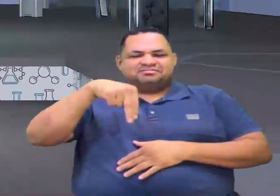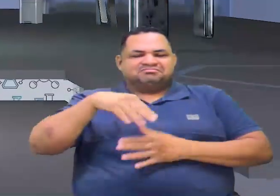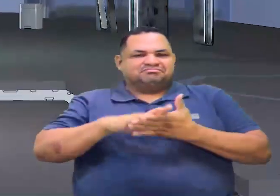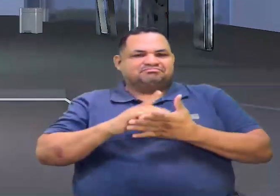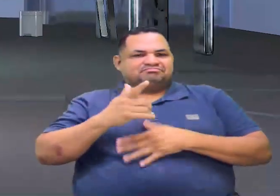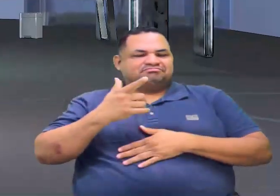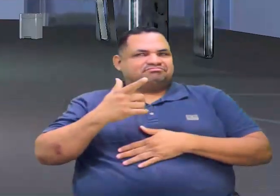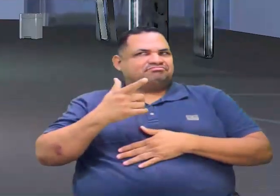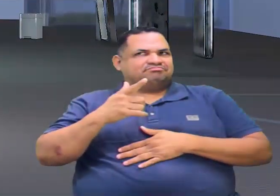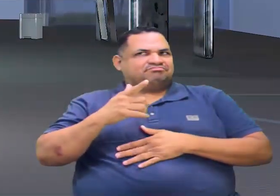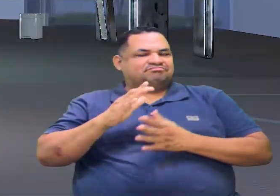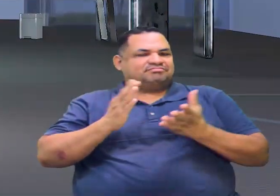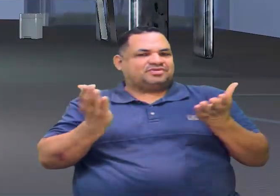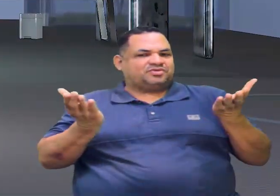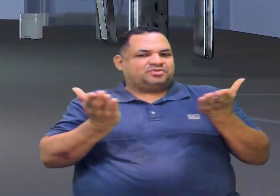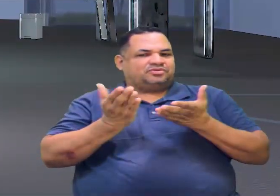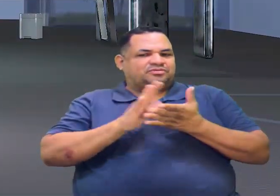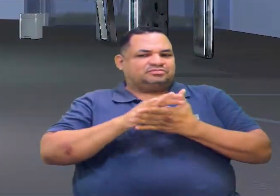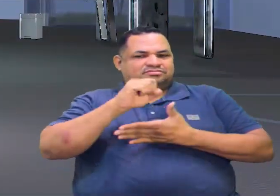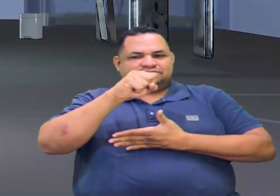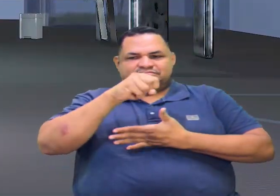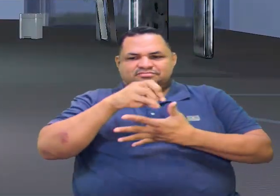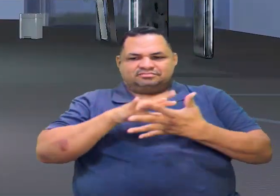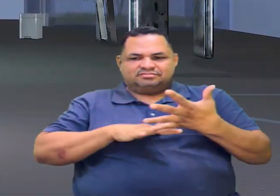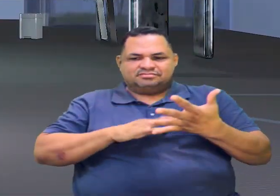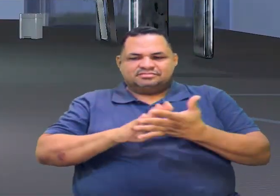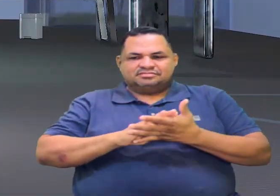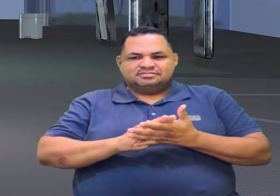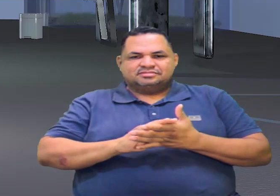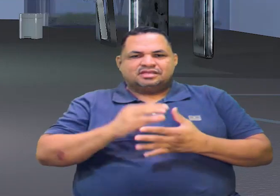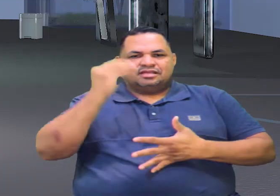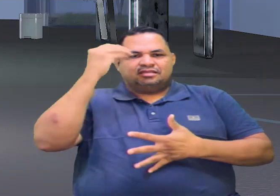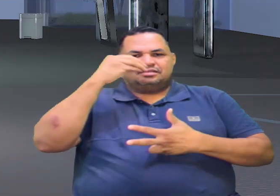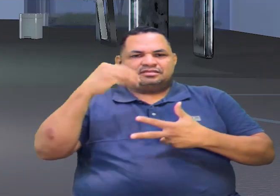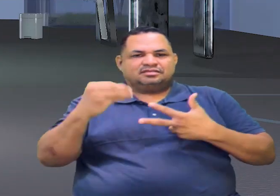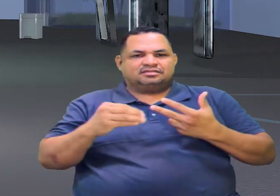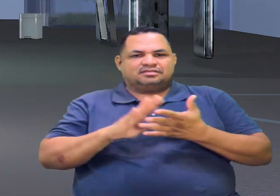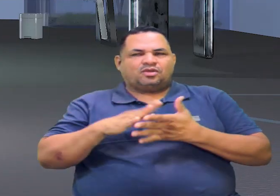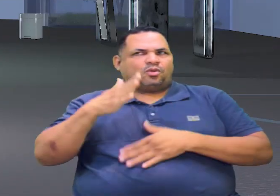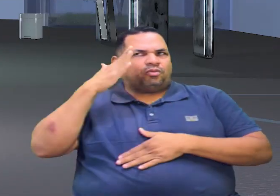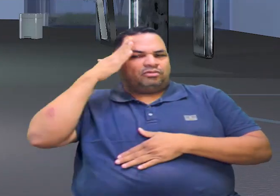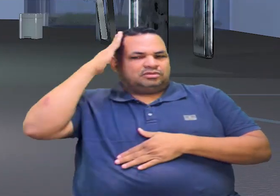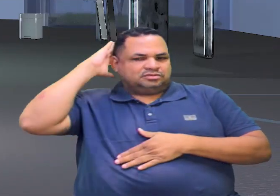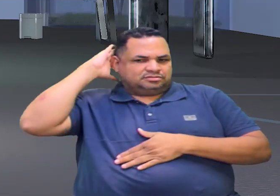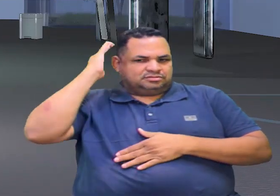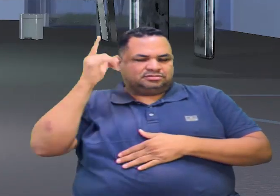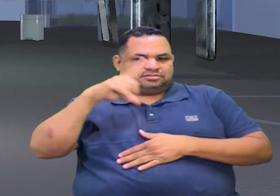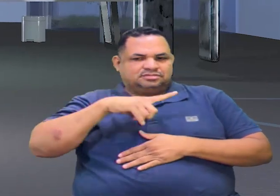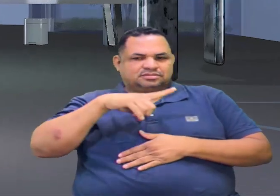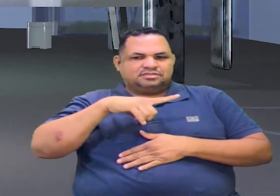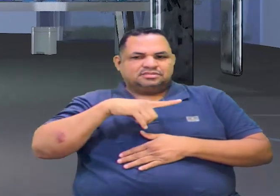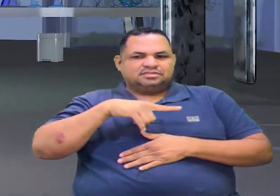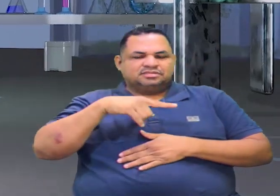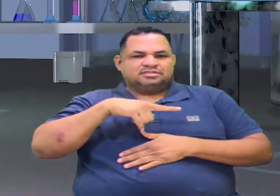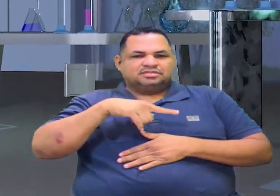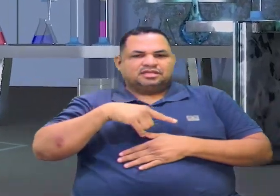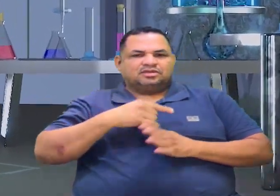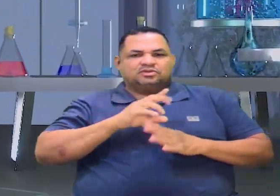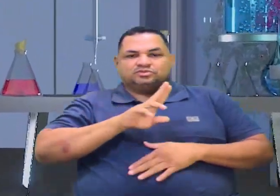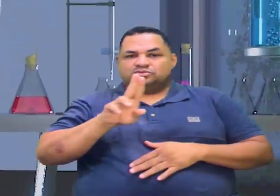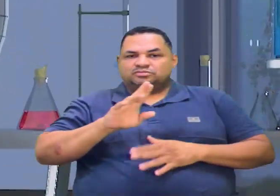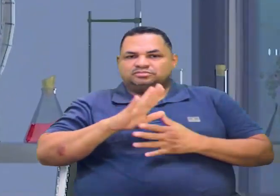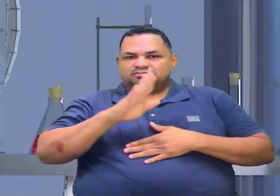caem tanto nas questões de Enem e vestibulares, né? Mas tem outros, não é só esses não. A gente trouxe aqui os